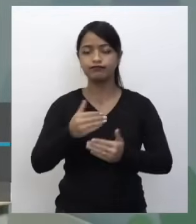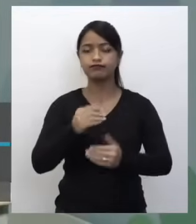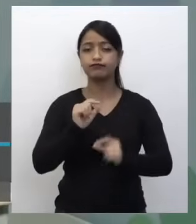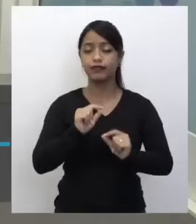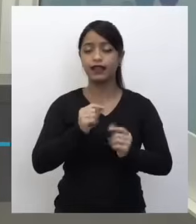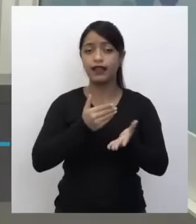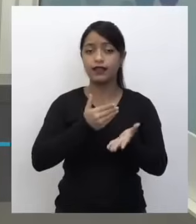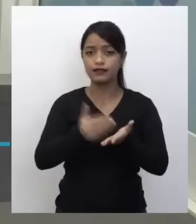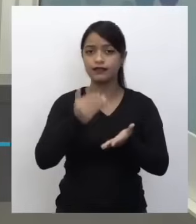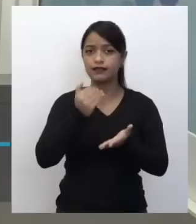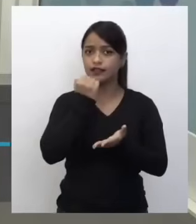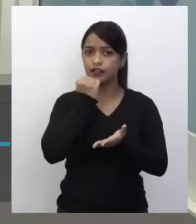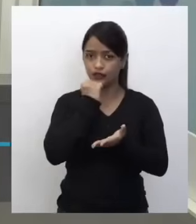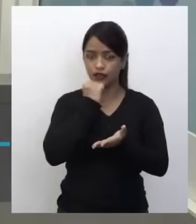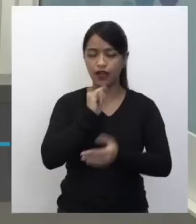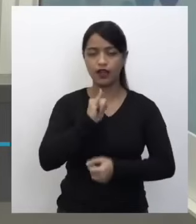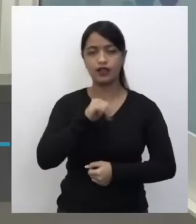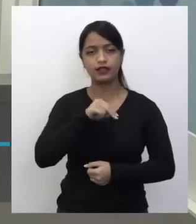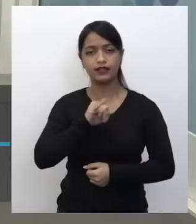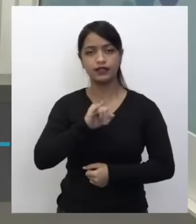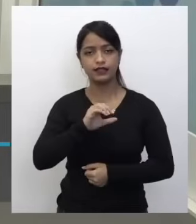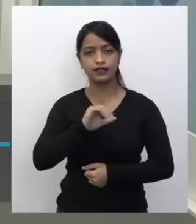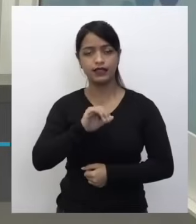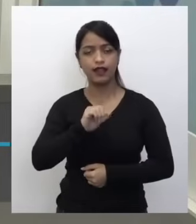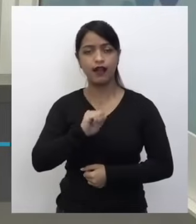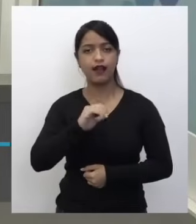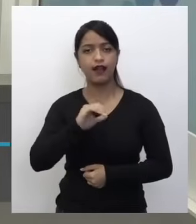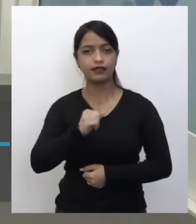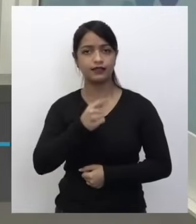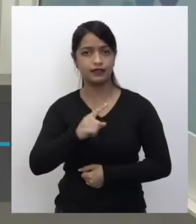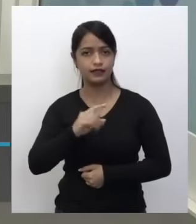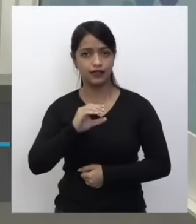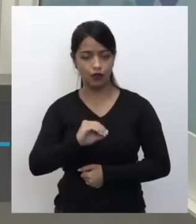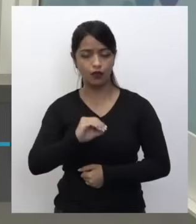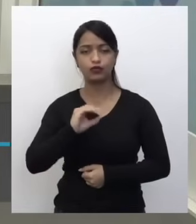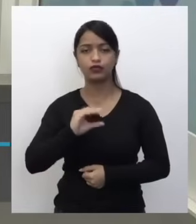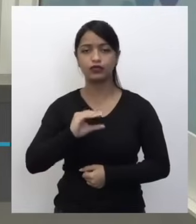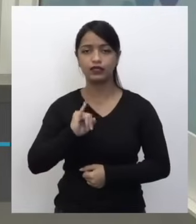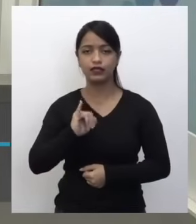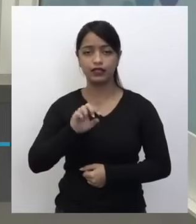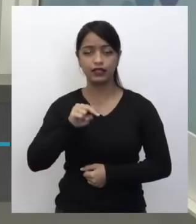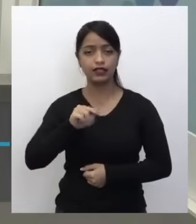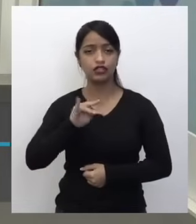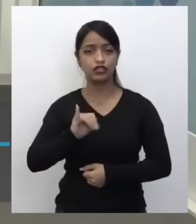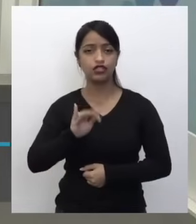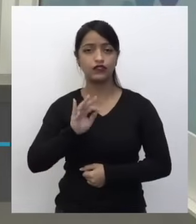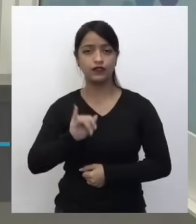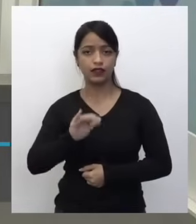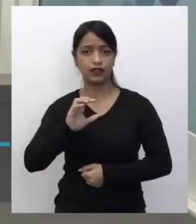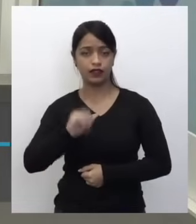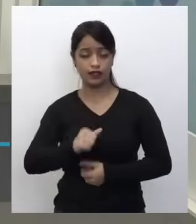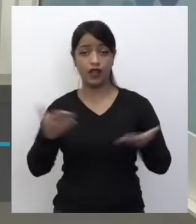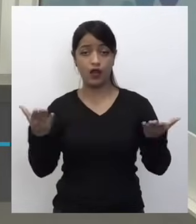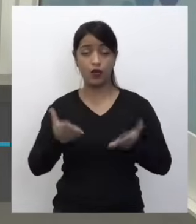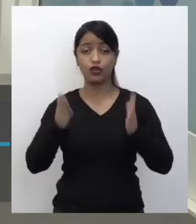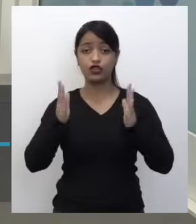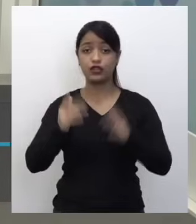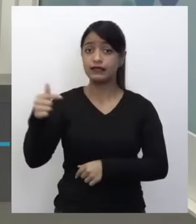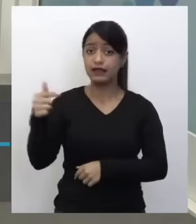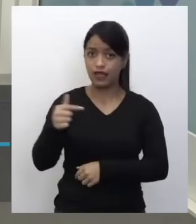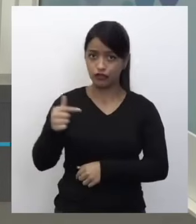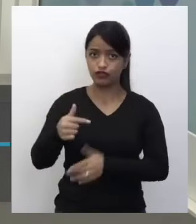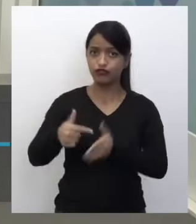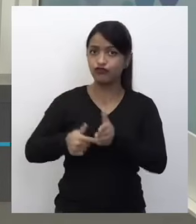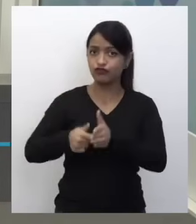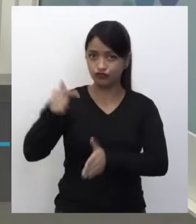professora? Sim, 7ª edição, né, da feira, e fica aqui o convite para vocês, né, alunos, para que conversem com os professores,